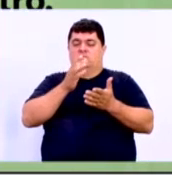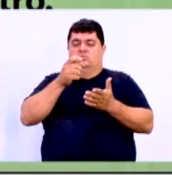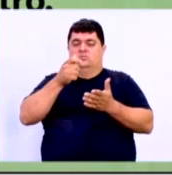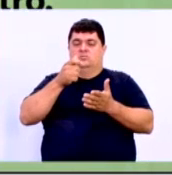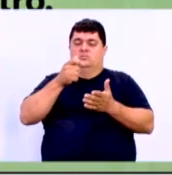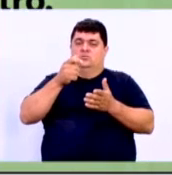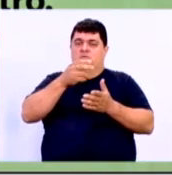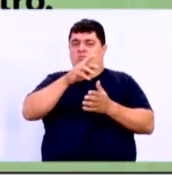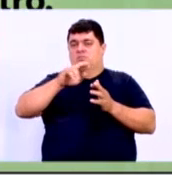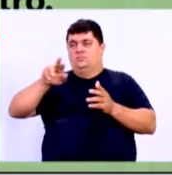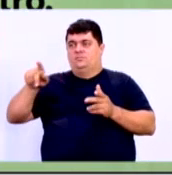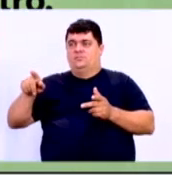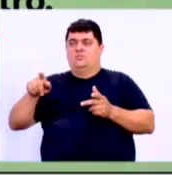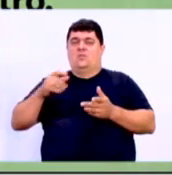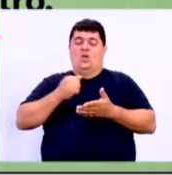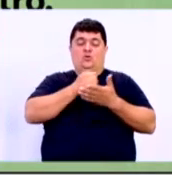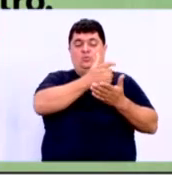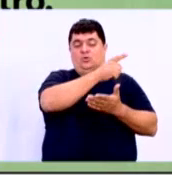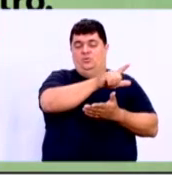e beneficiar outros.